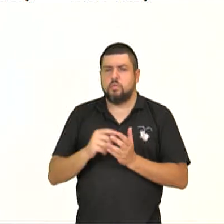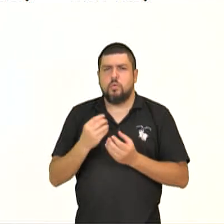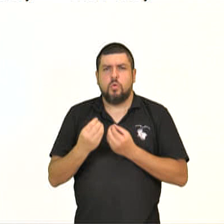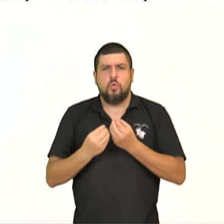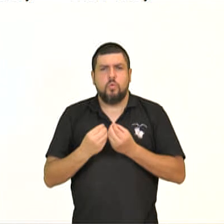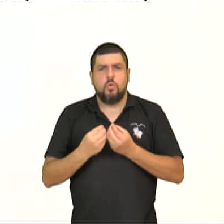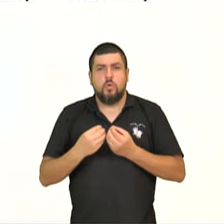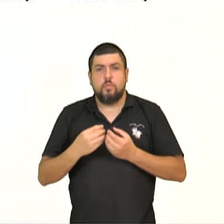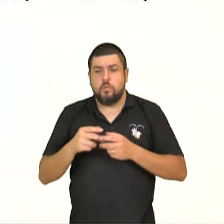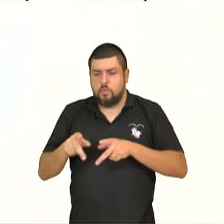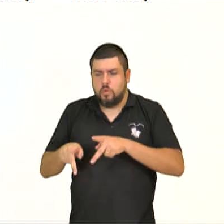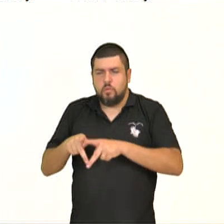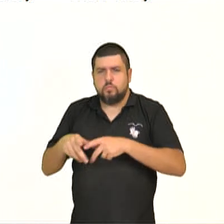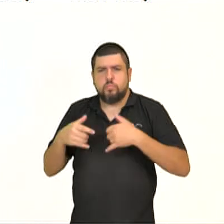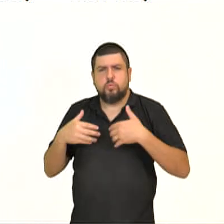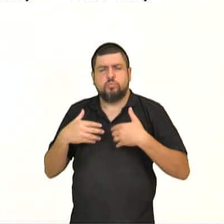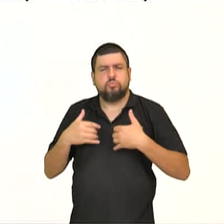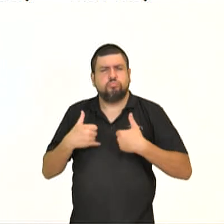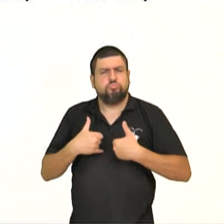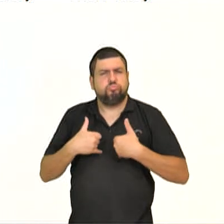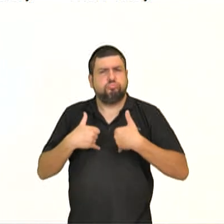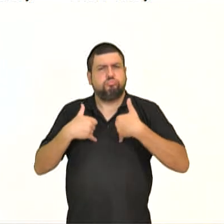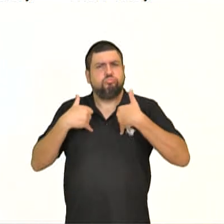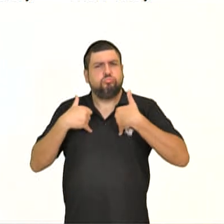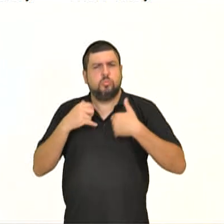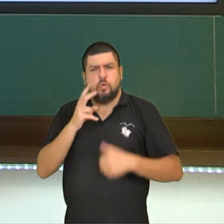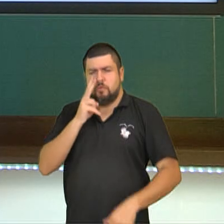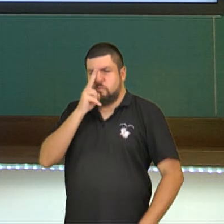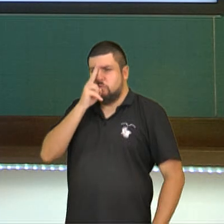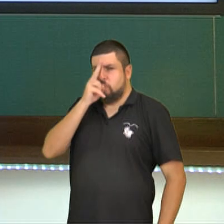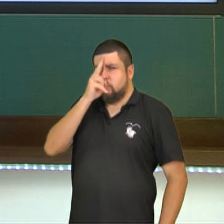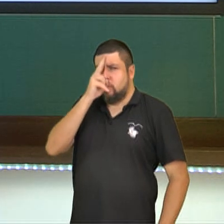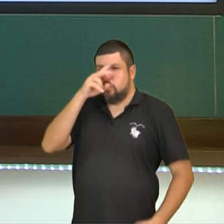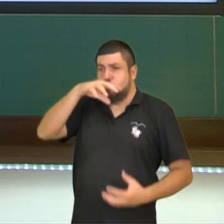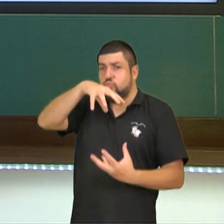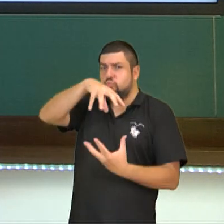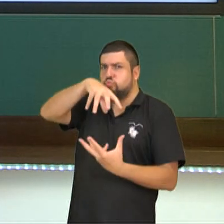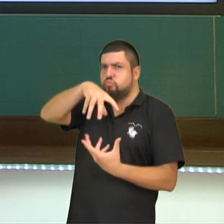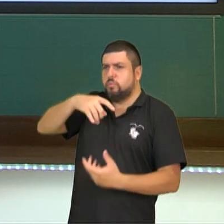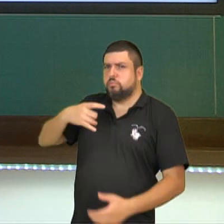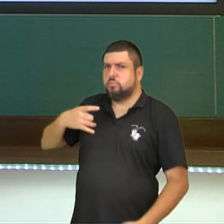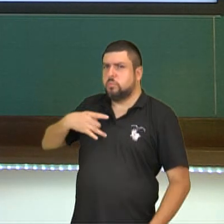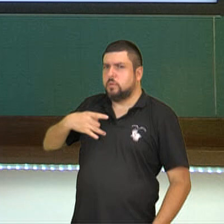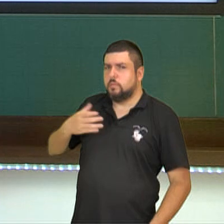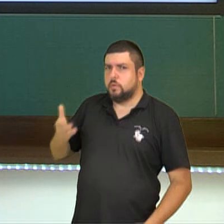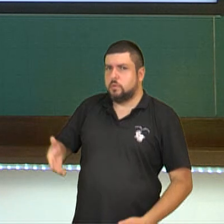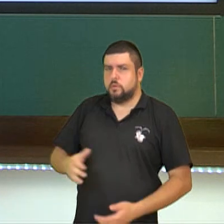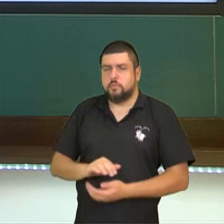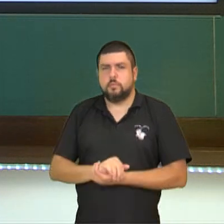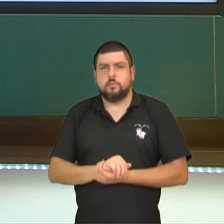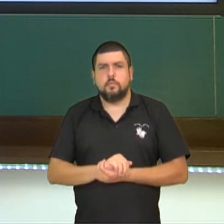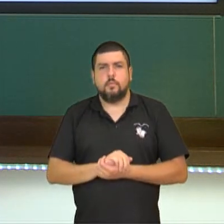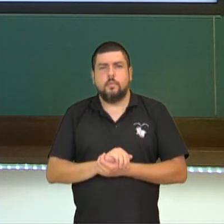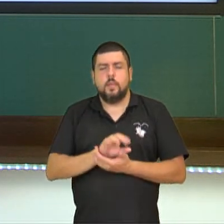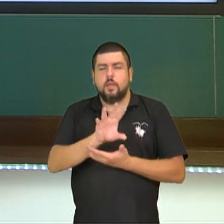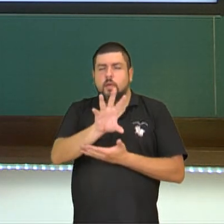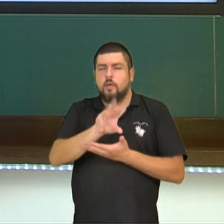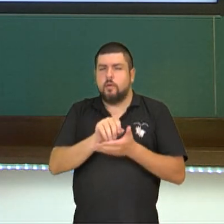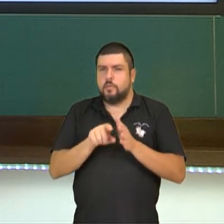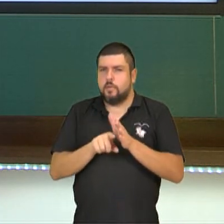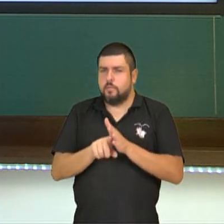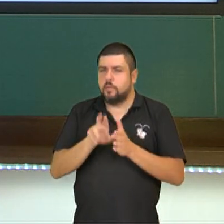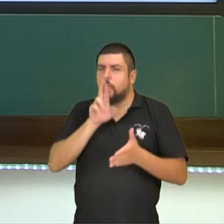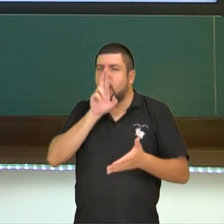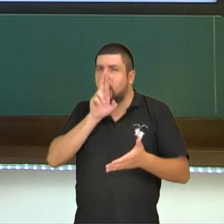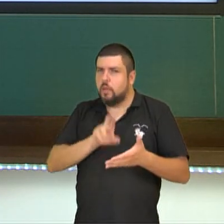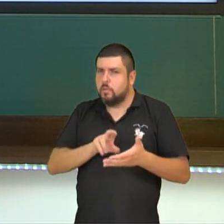orgulhoso, forte, guerreiro e temível pelo mundo inteiro. Copie a pergunta no seu caderno e com vocês novamente. E responda,